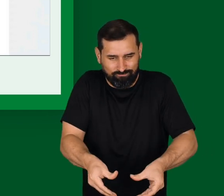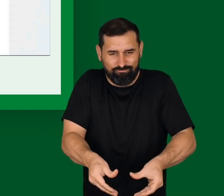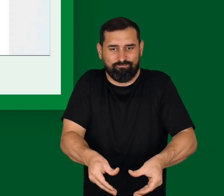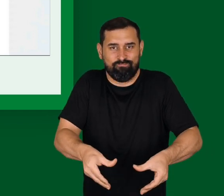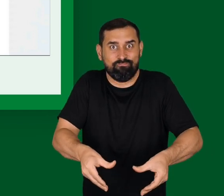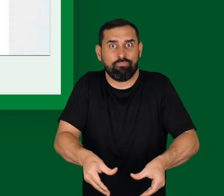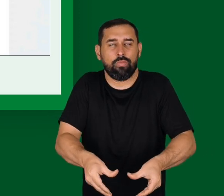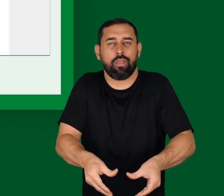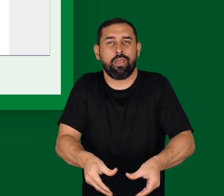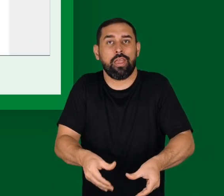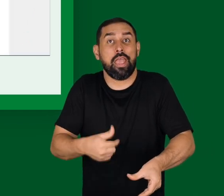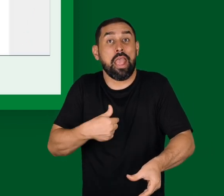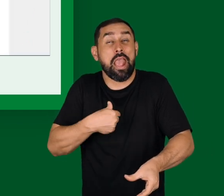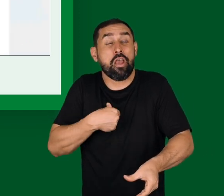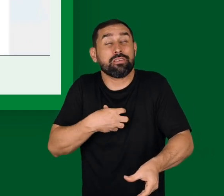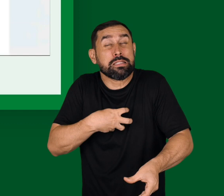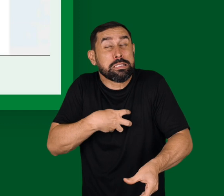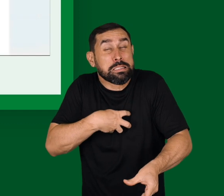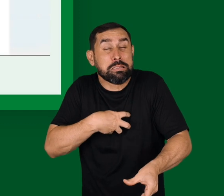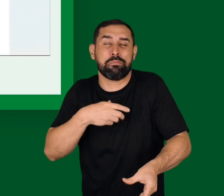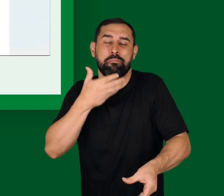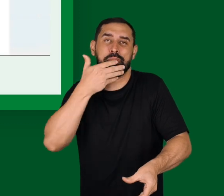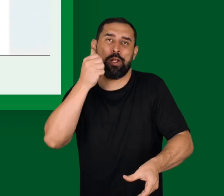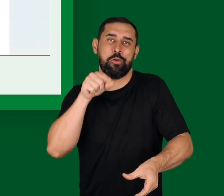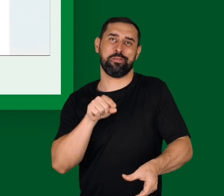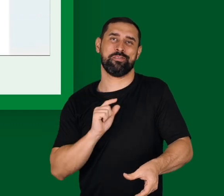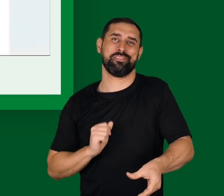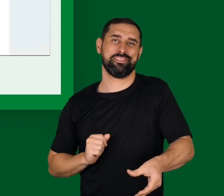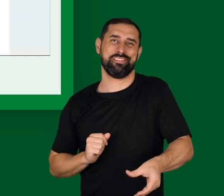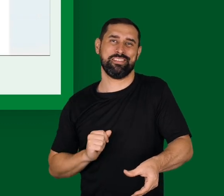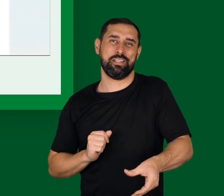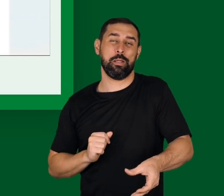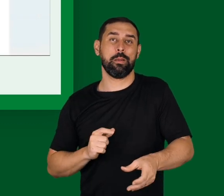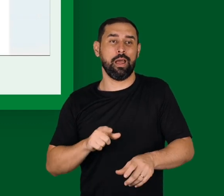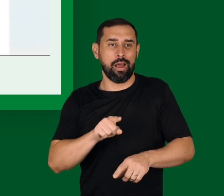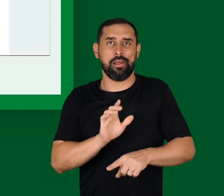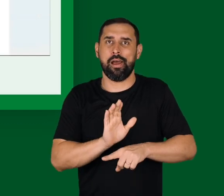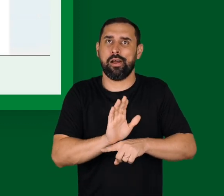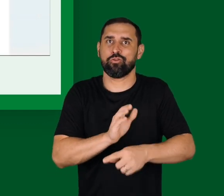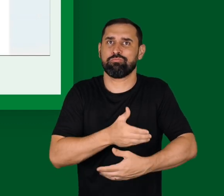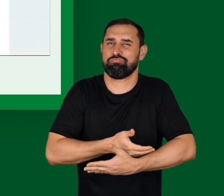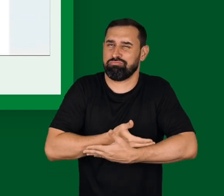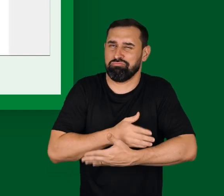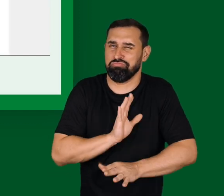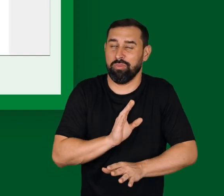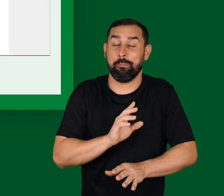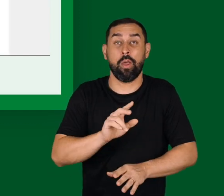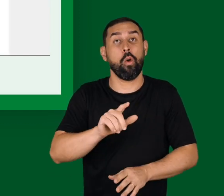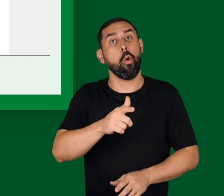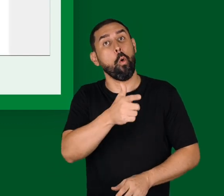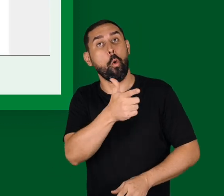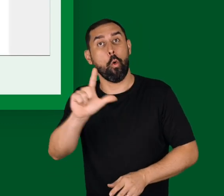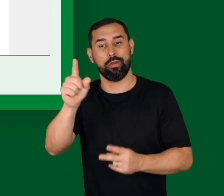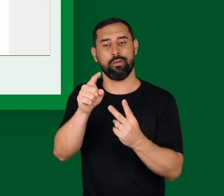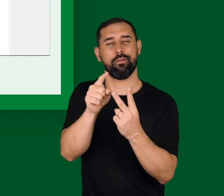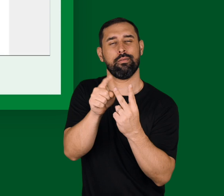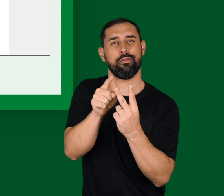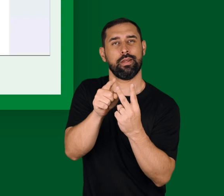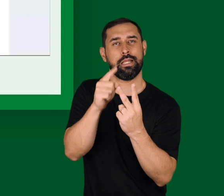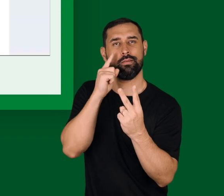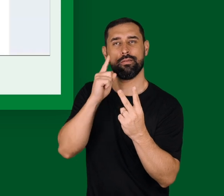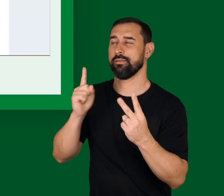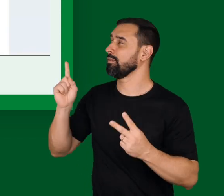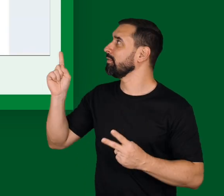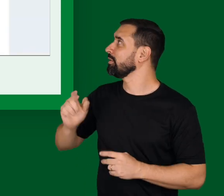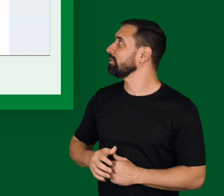esse bebê, né? Que eu pessoalmente acho essa forma muito mais confortável de reanimar o recém-nascido,